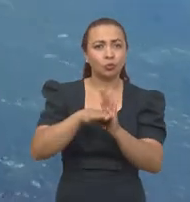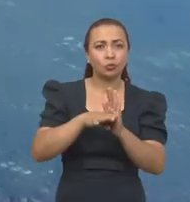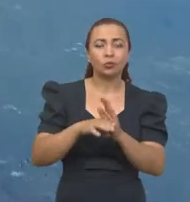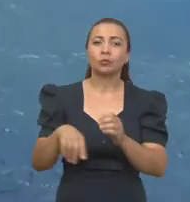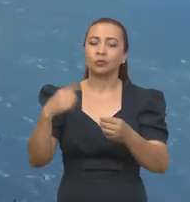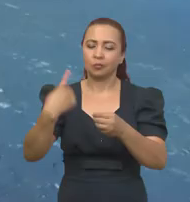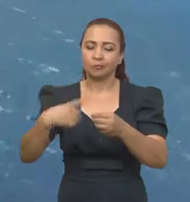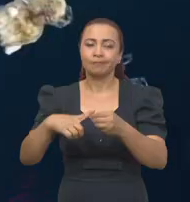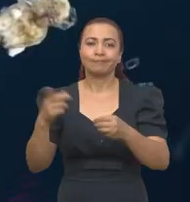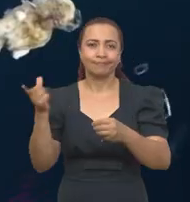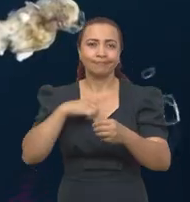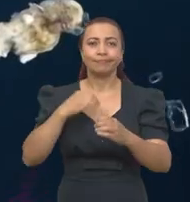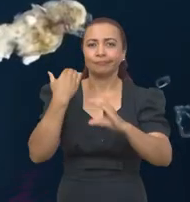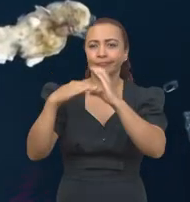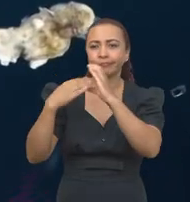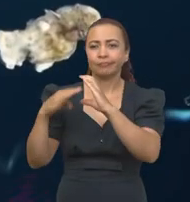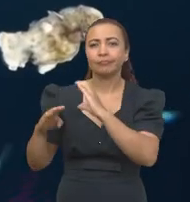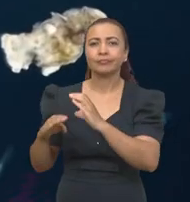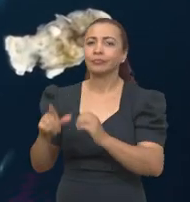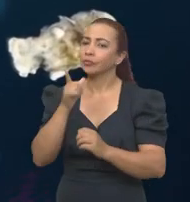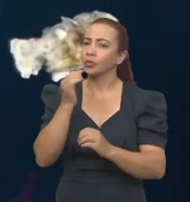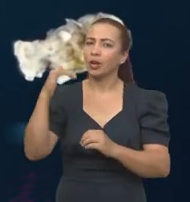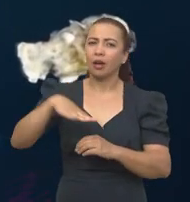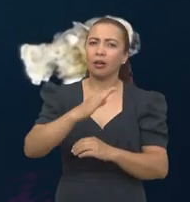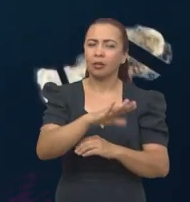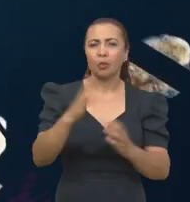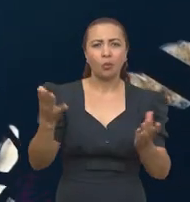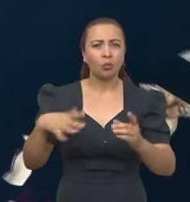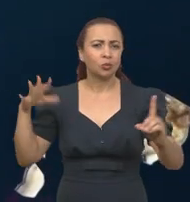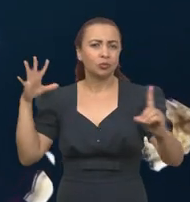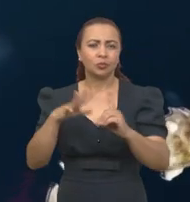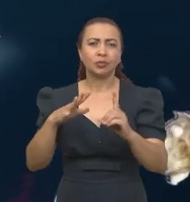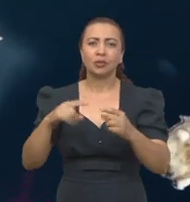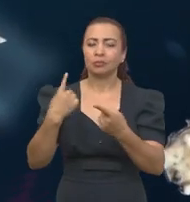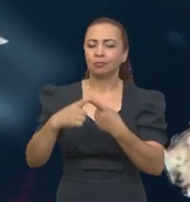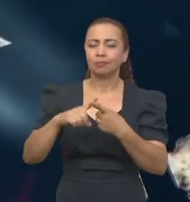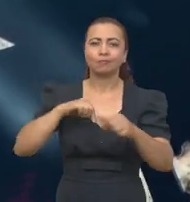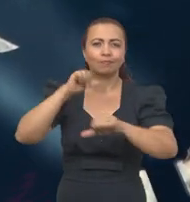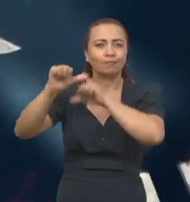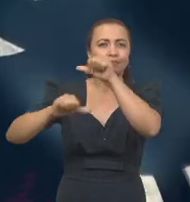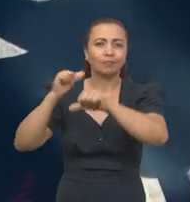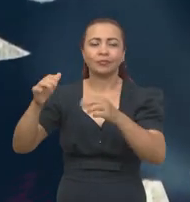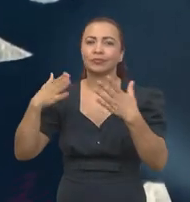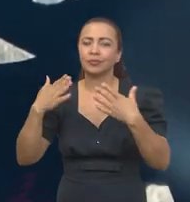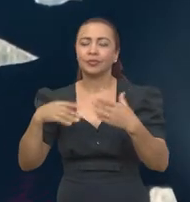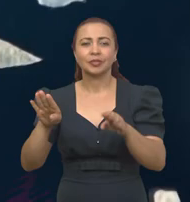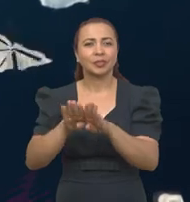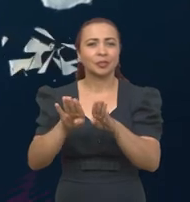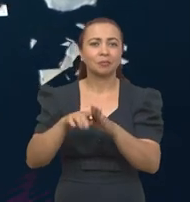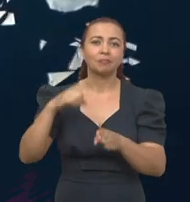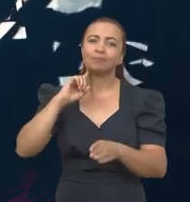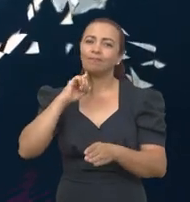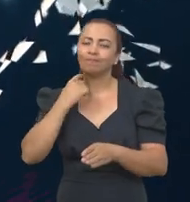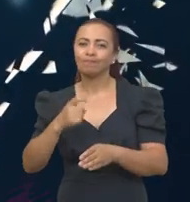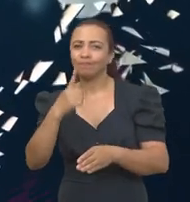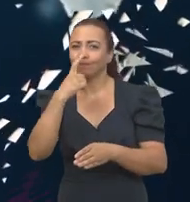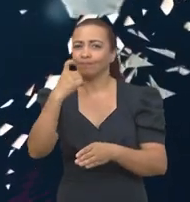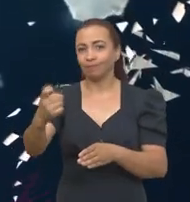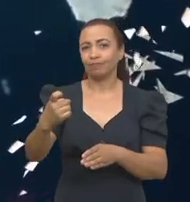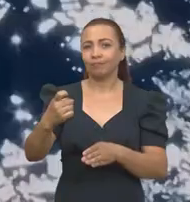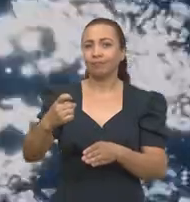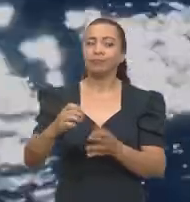cidade mas trazendo essa mensagem os oceanos hoje impactados pela mudança climática impactadas pela poluição plástica